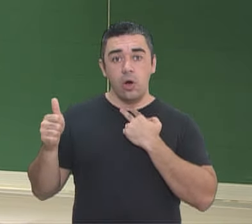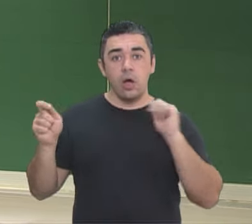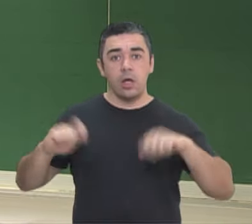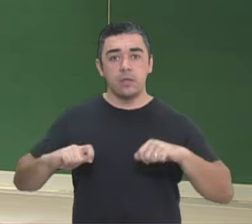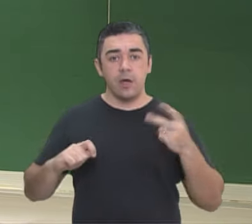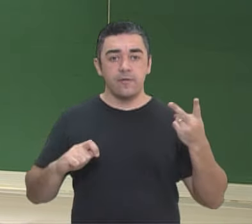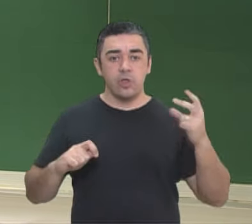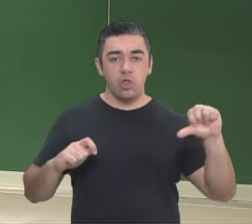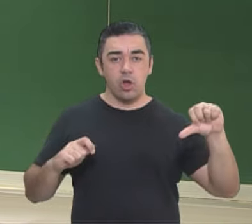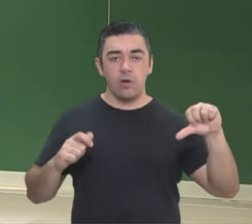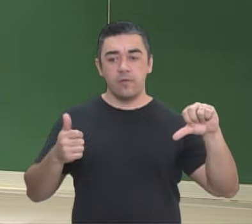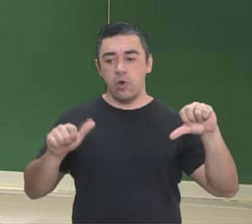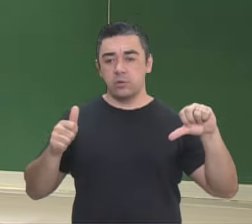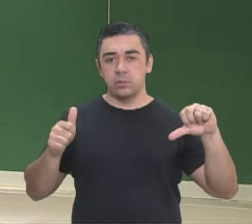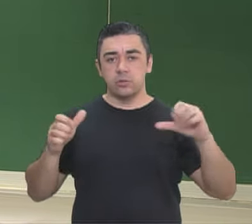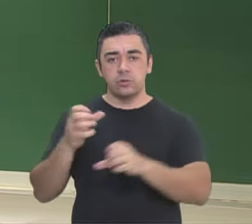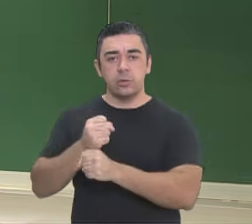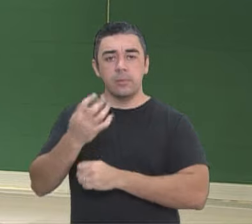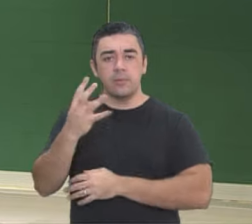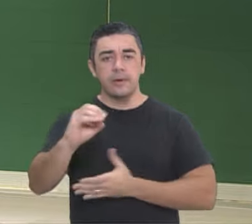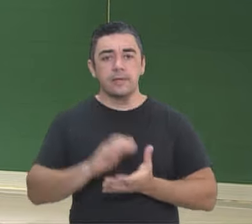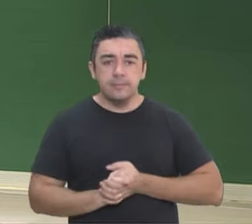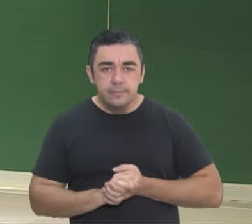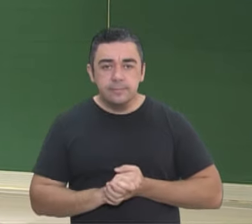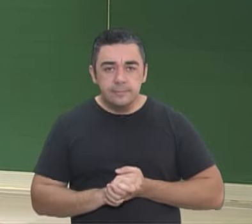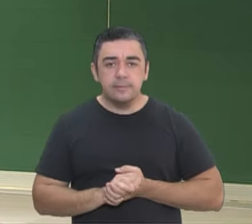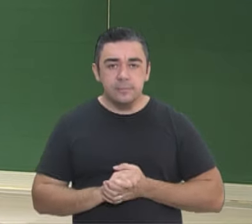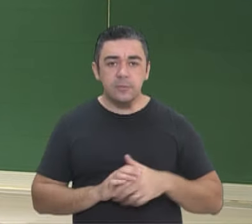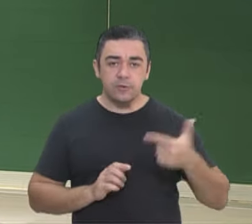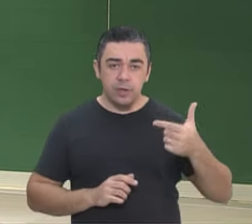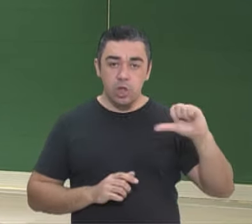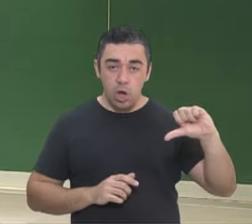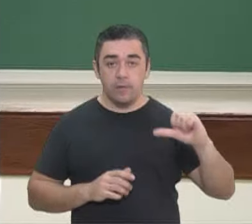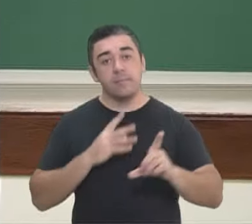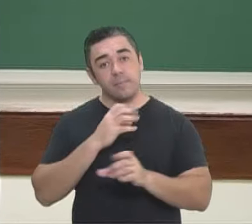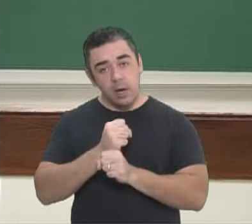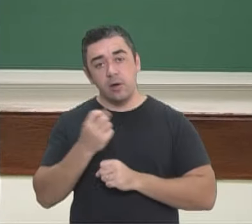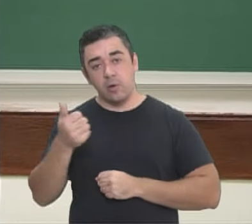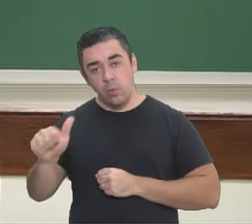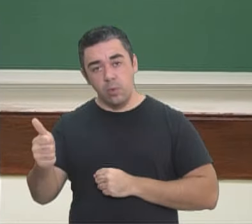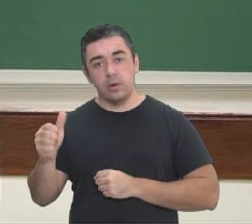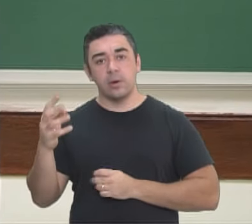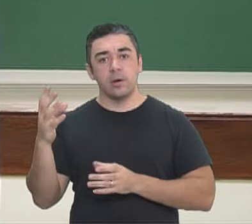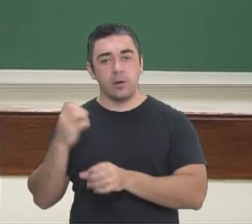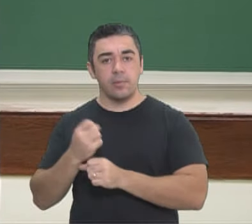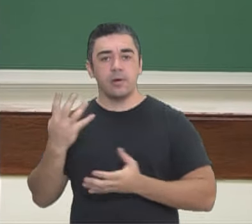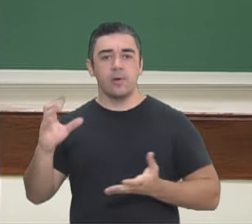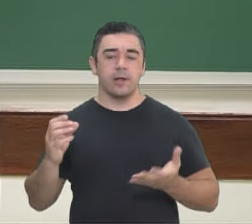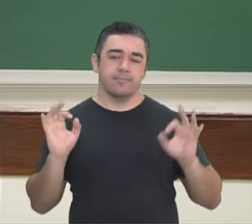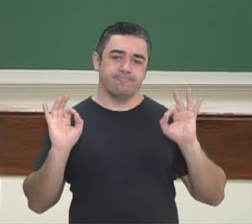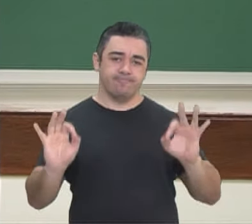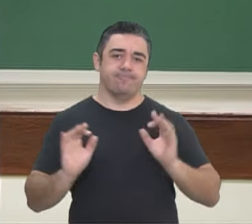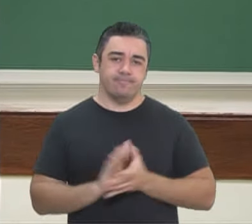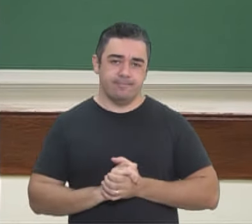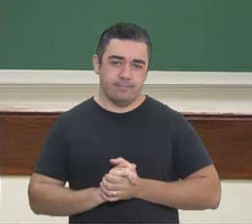dar. Ó, 11 é número primo. 29 mais o 11 vai dar 40. Agora, vou deixar